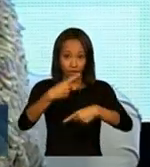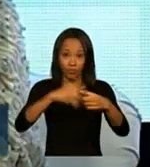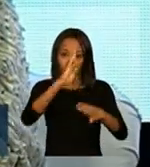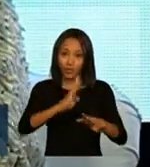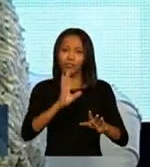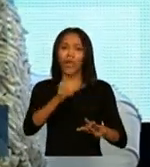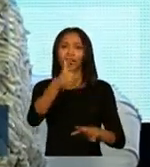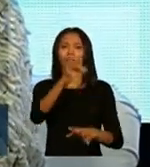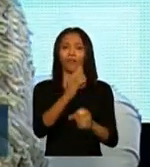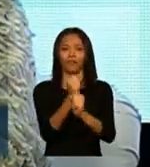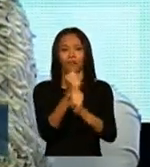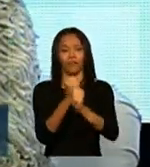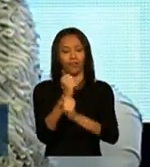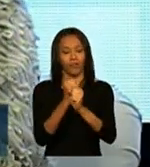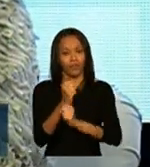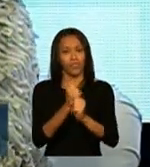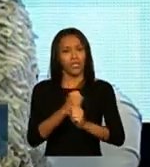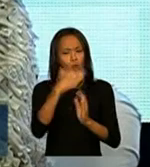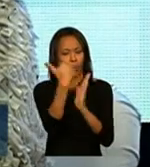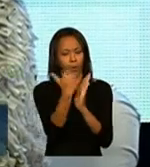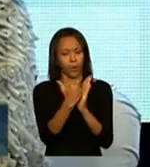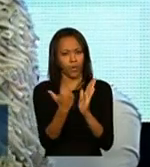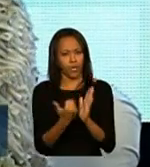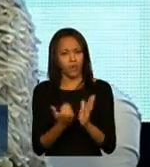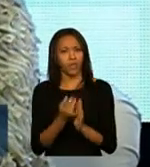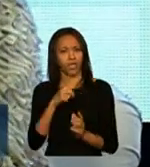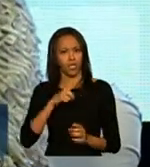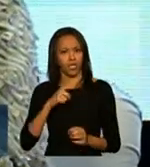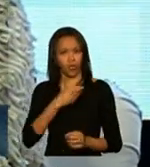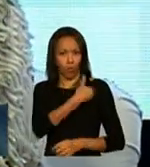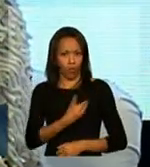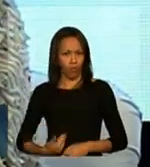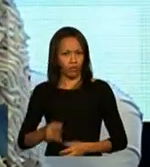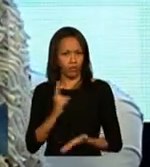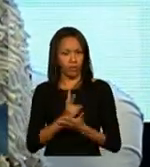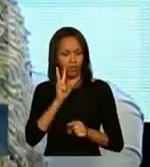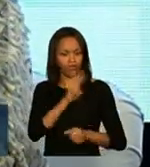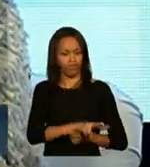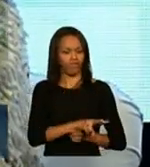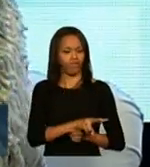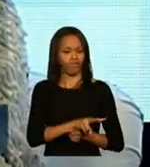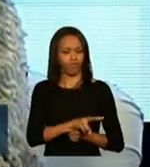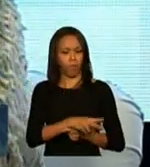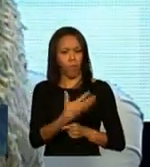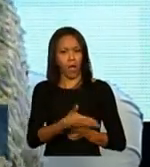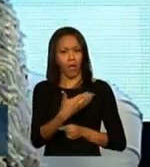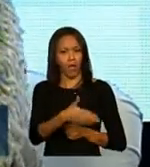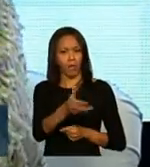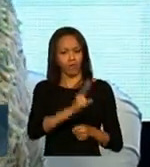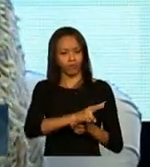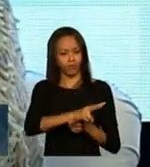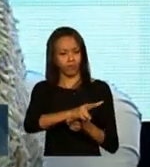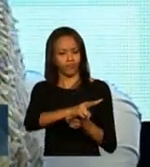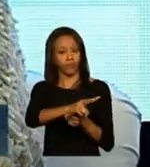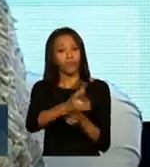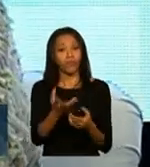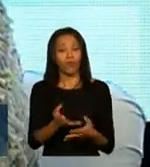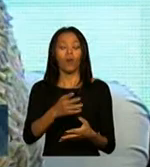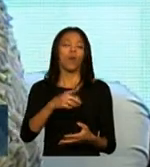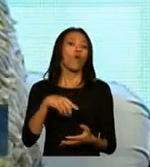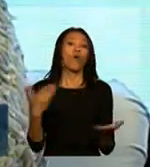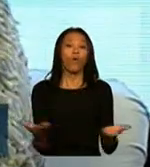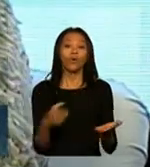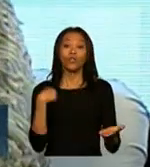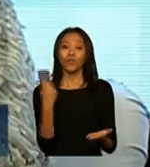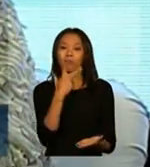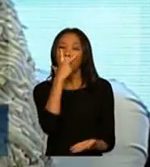com programas que são monitorados e que nós temos resultados. Nós hoje somos uma universidade.